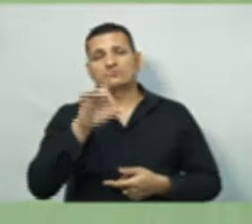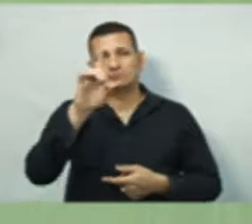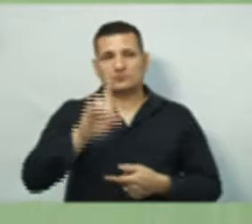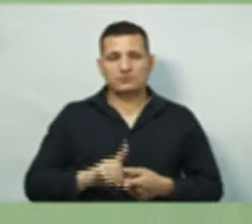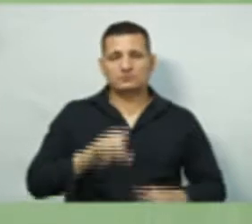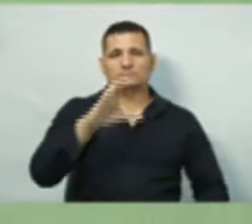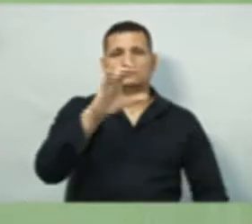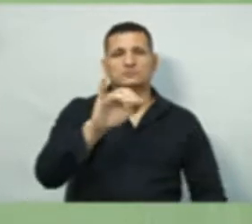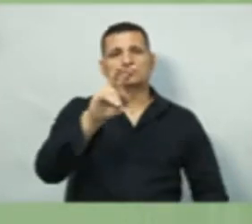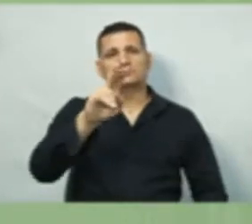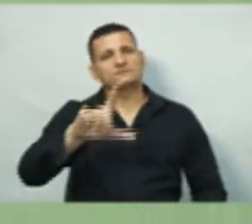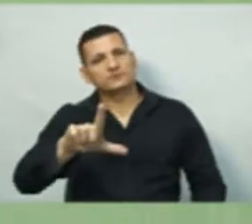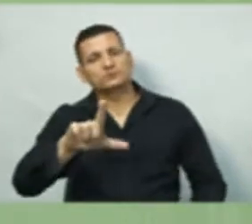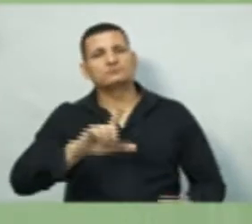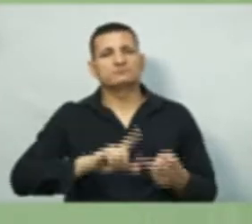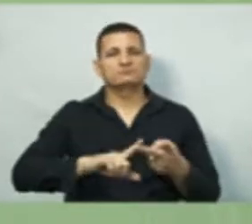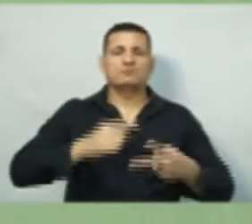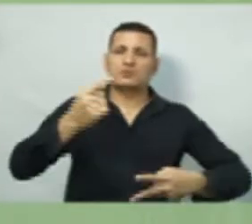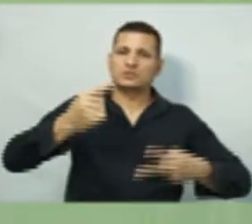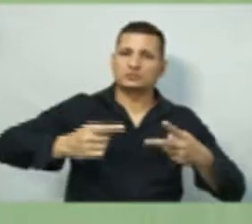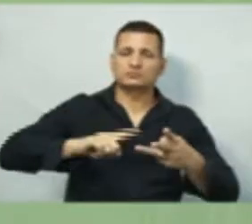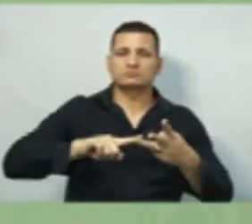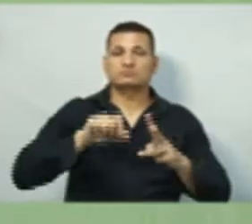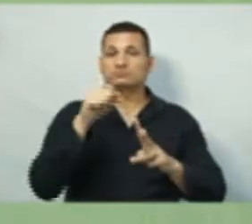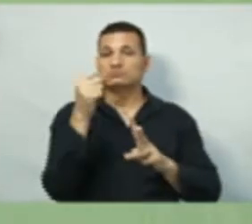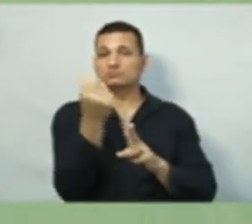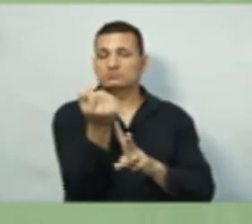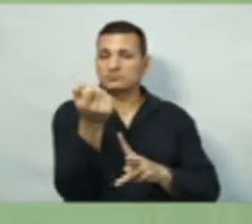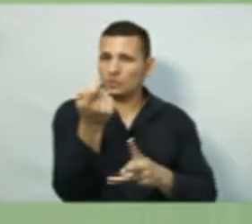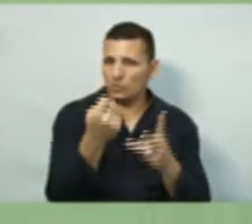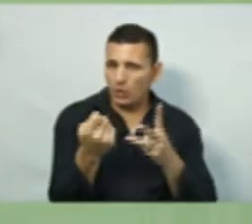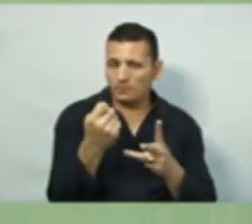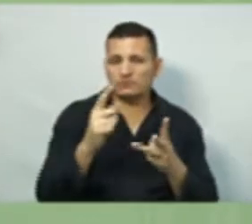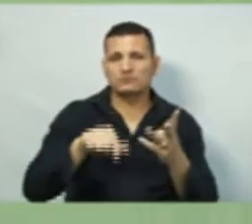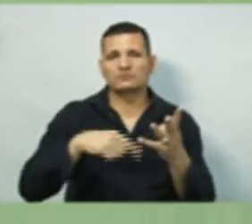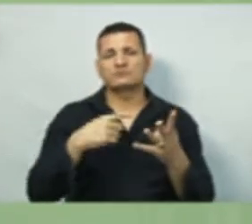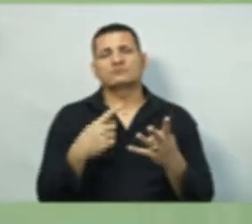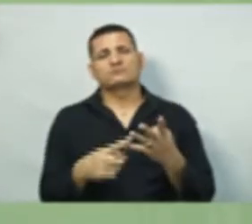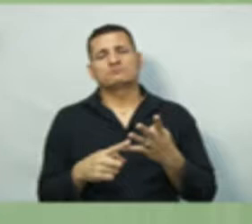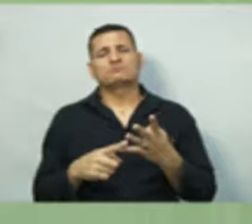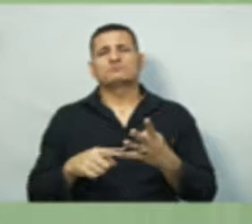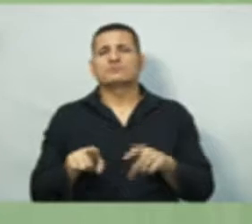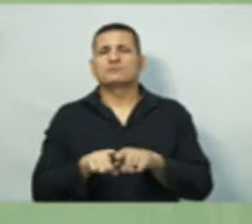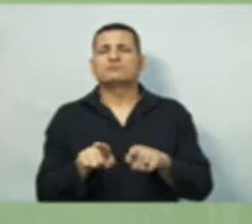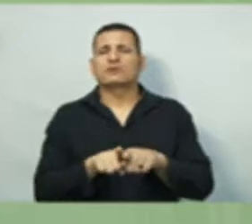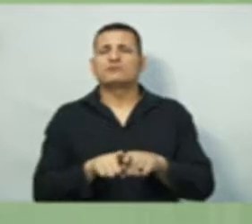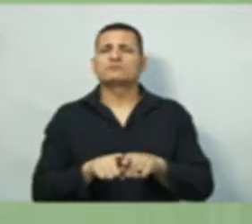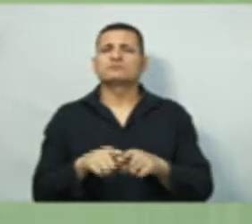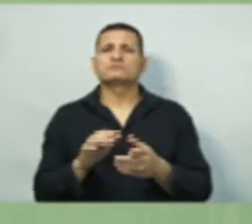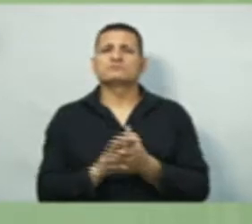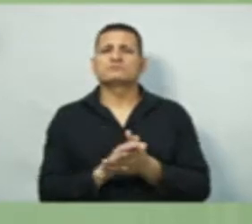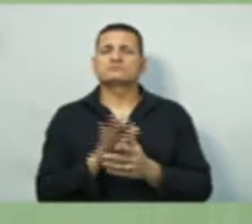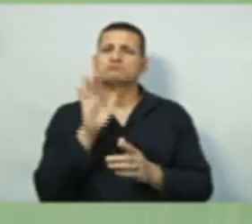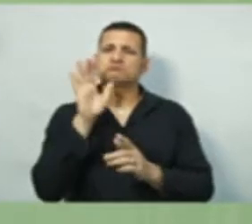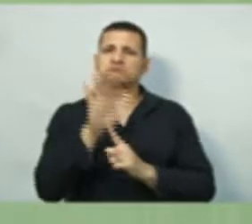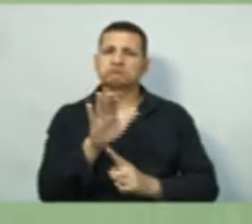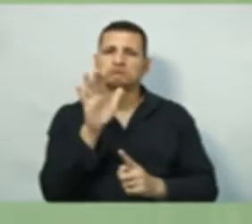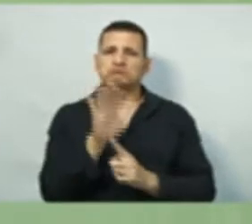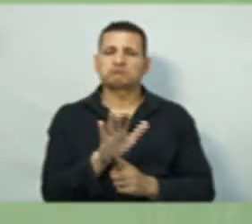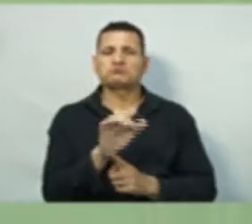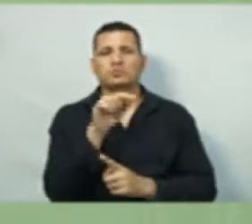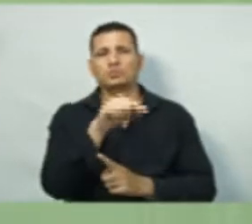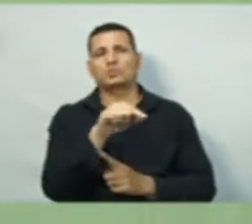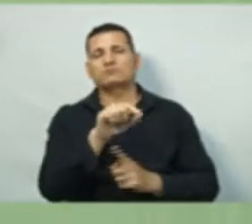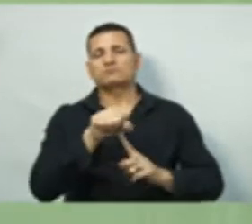civis, políticos e socioeconômicos, bem como na participação e contribuição para o bem-estar da